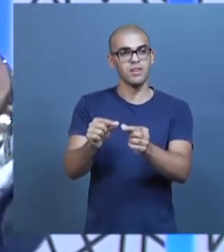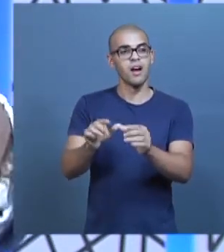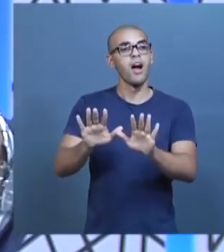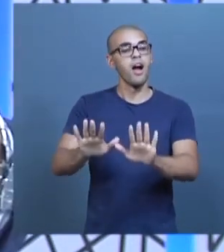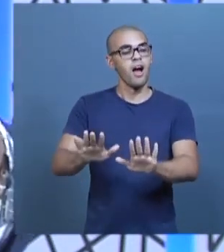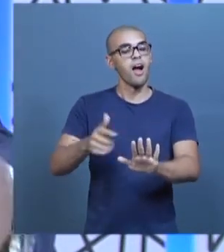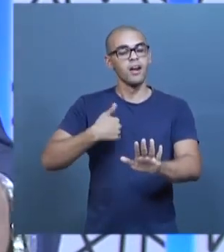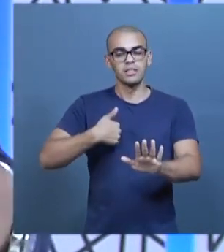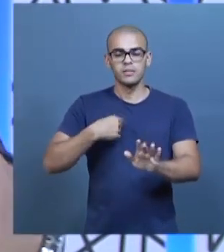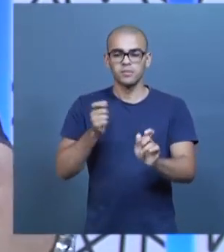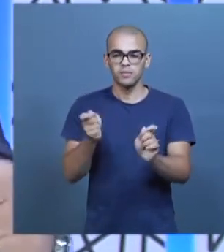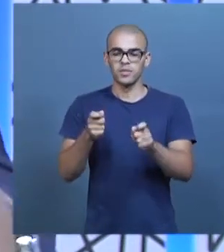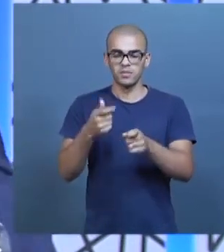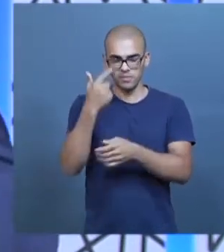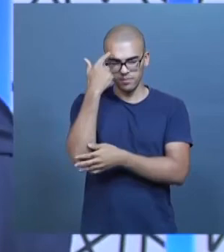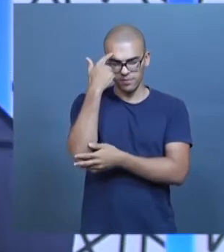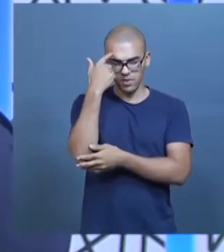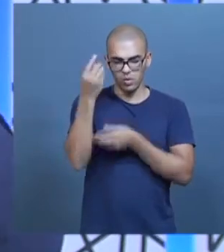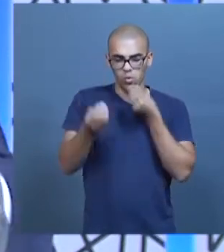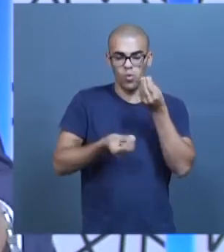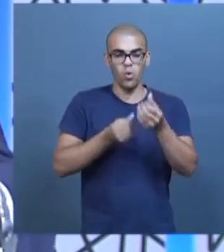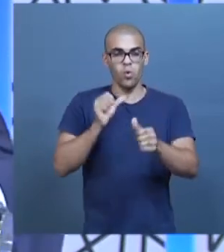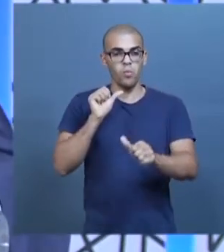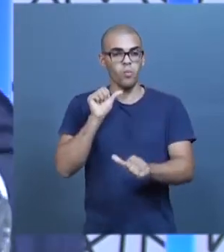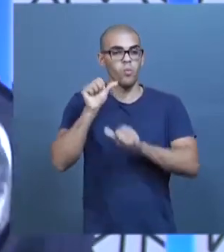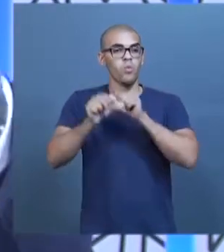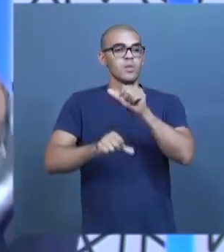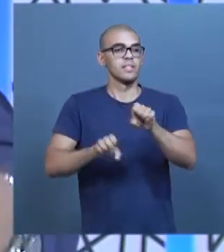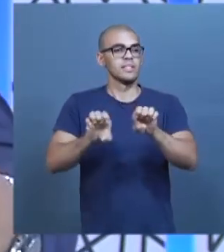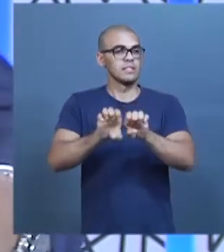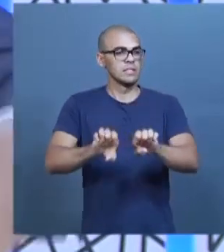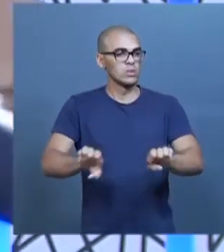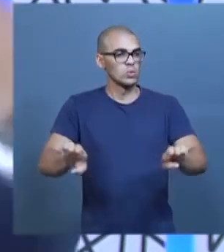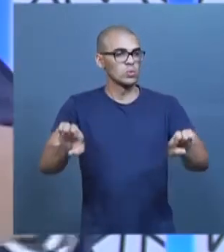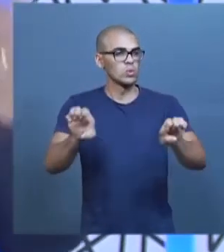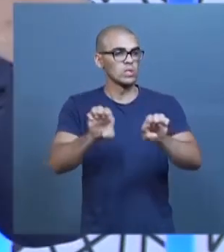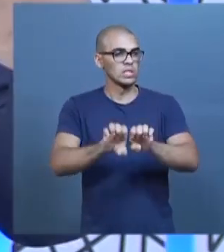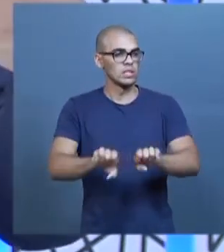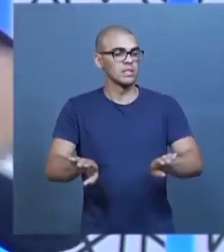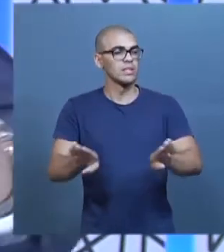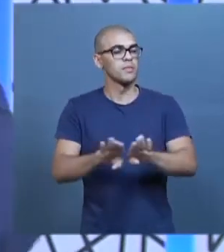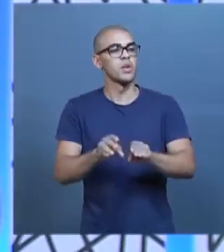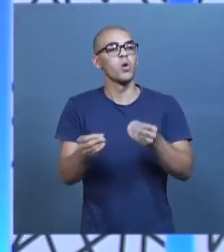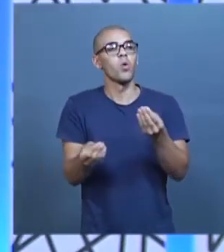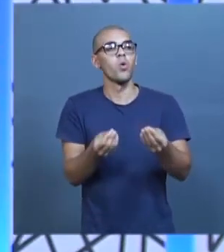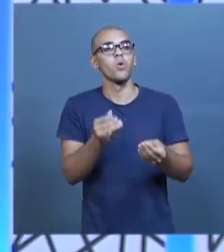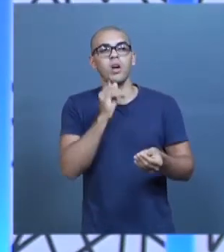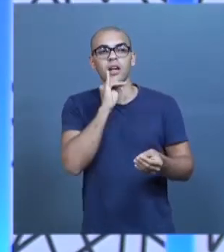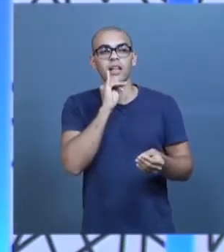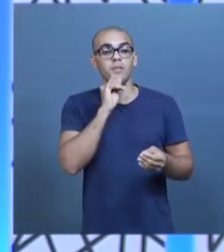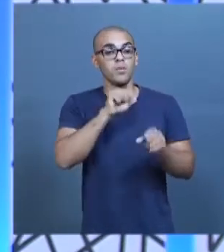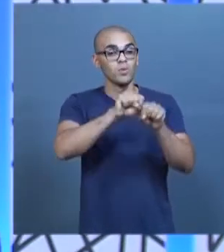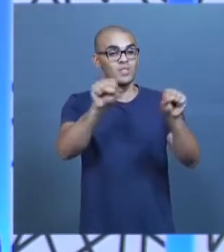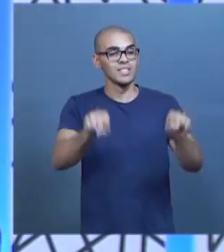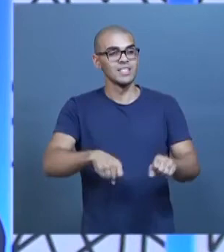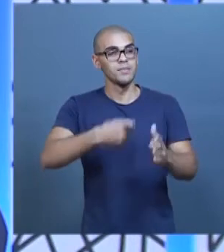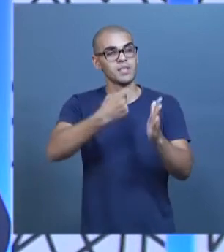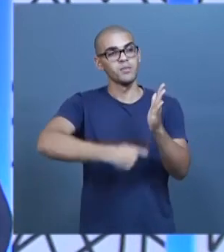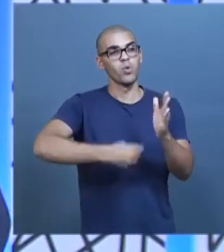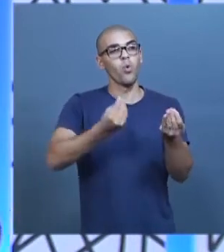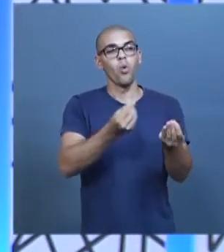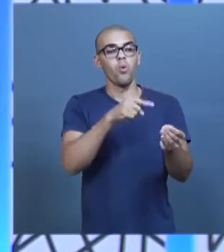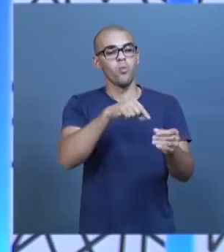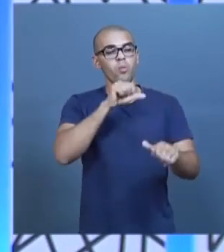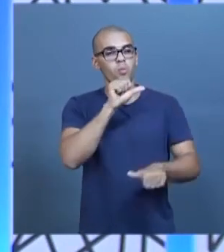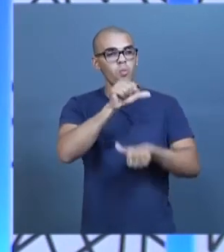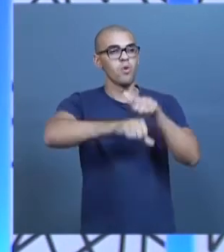poder pensar numa mudança mais estrutural e mais efetiva no sistema de imposição tributária. Isso